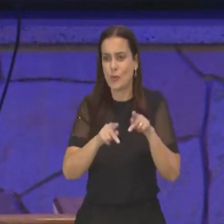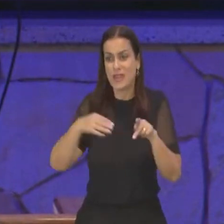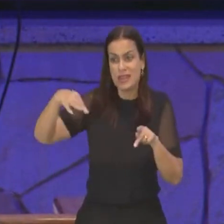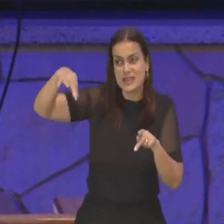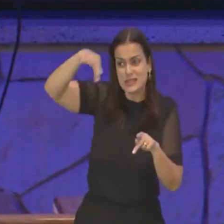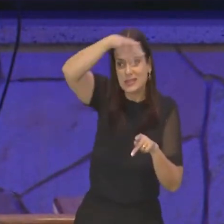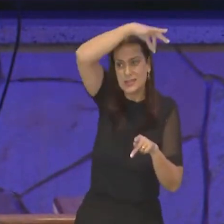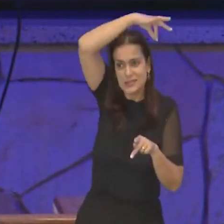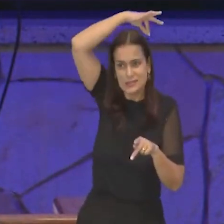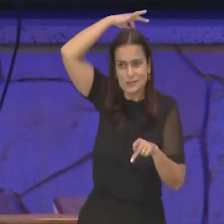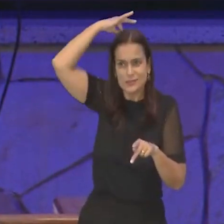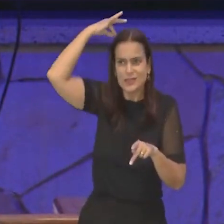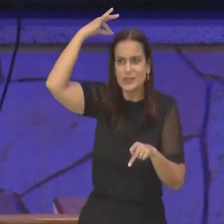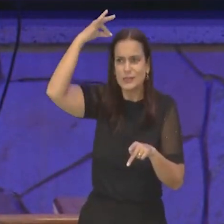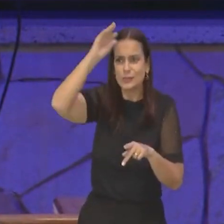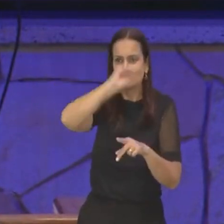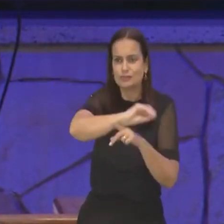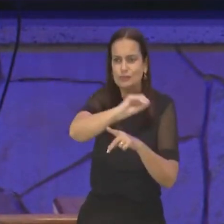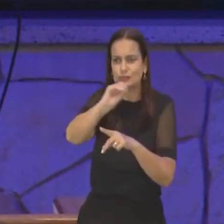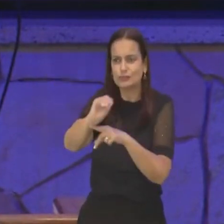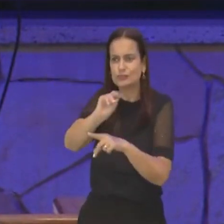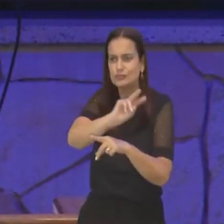Espírito.